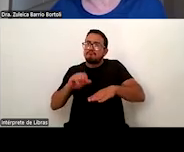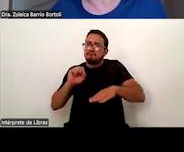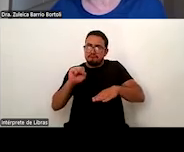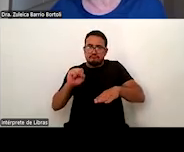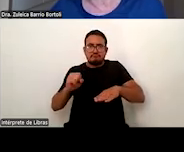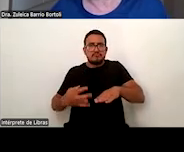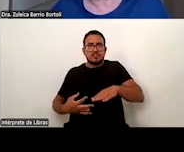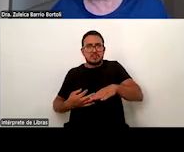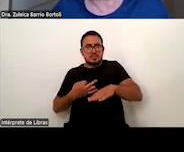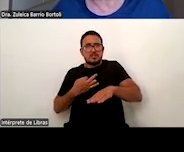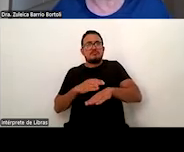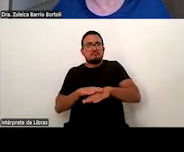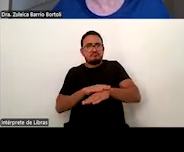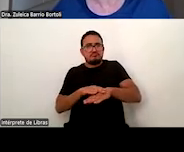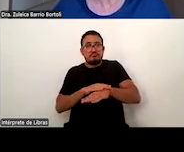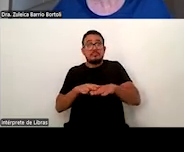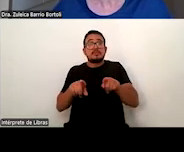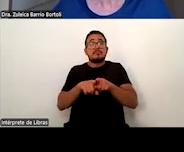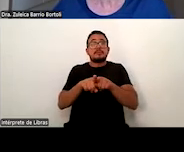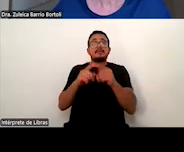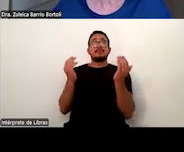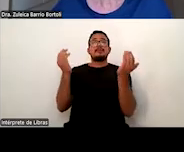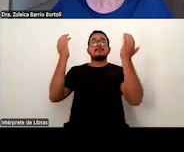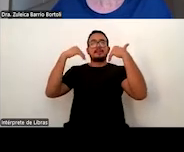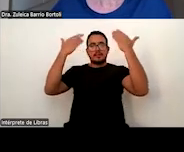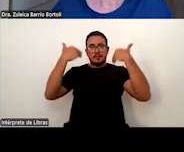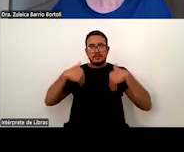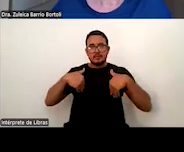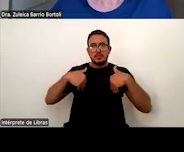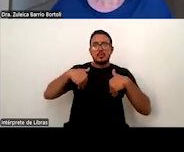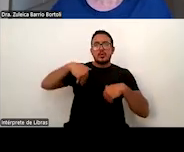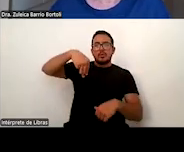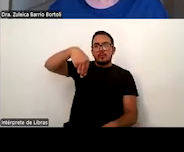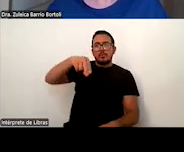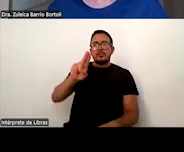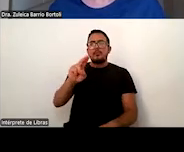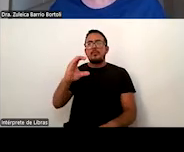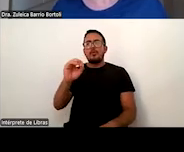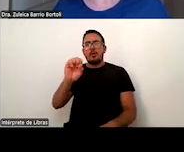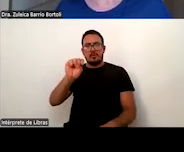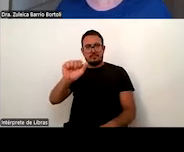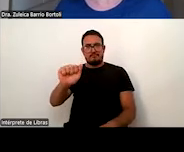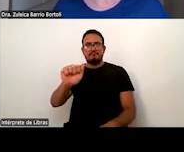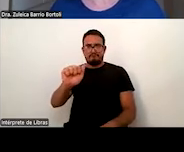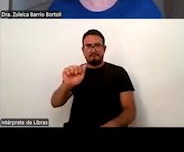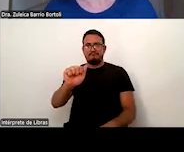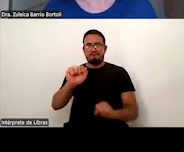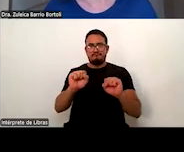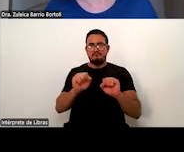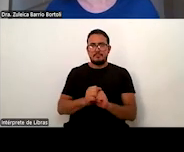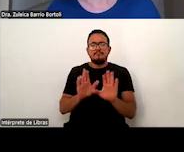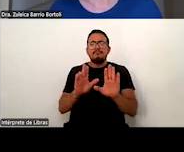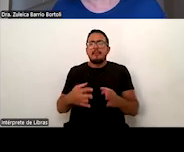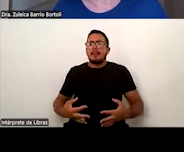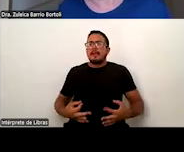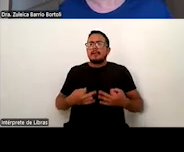revestimentos internos, que são as mucosas. É, o que que é o câncer do intestino? Ele também é chamado de